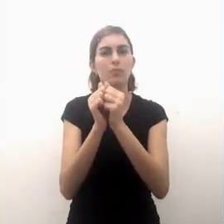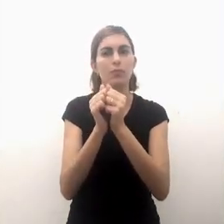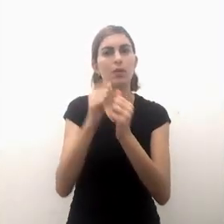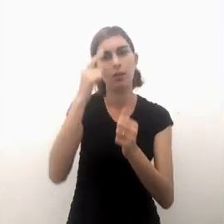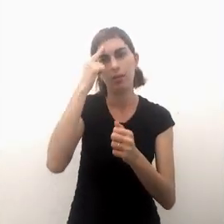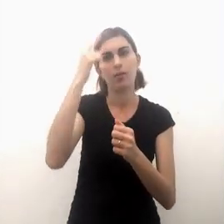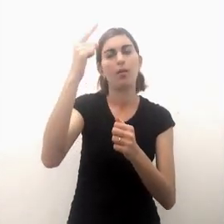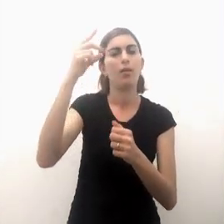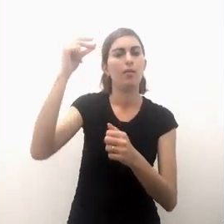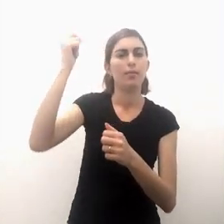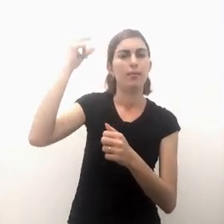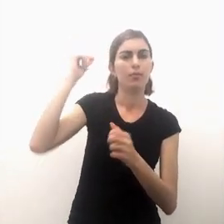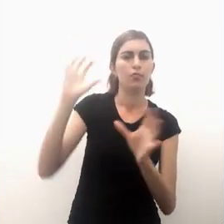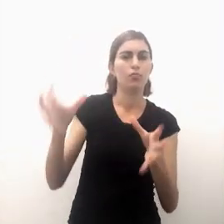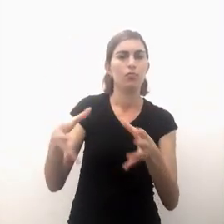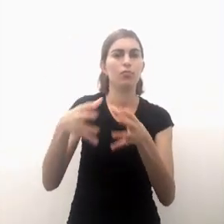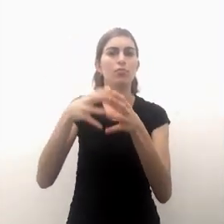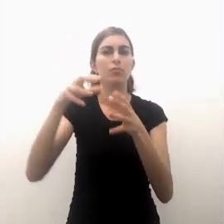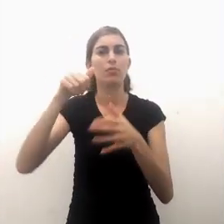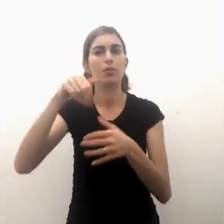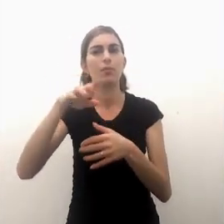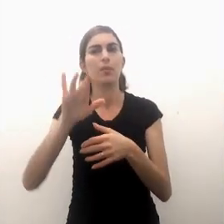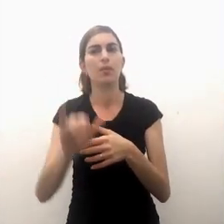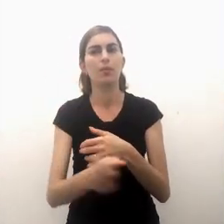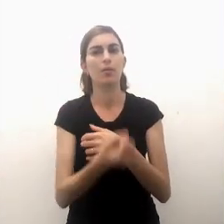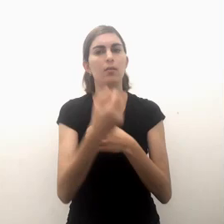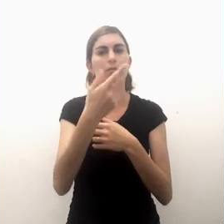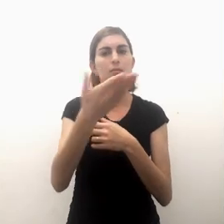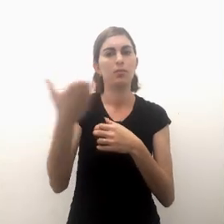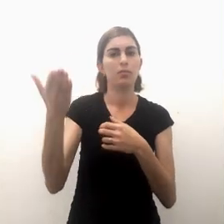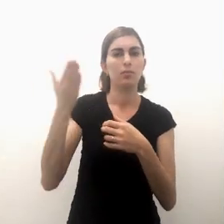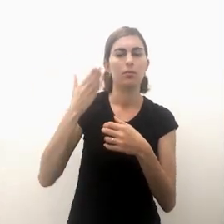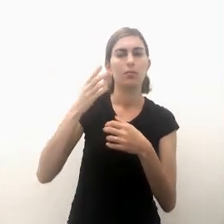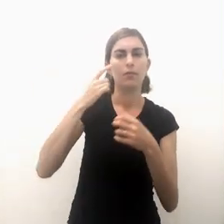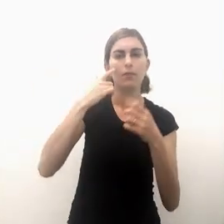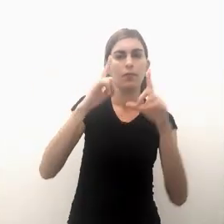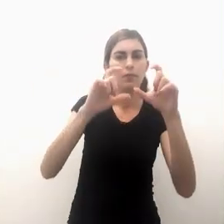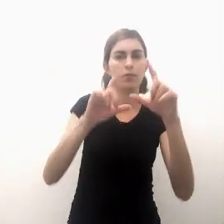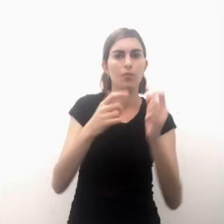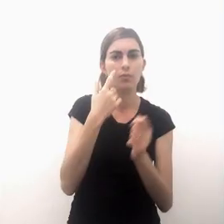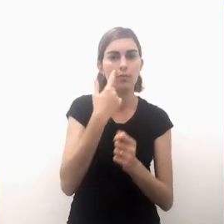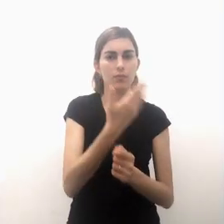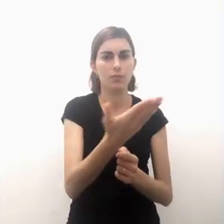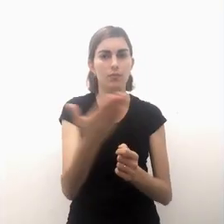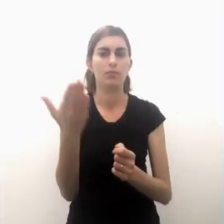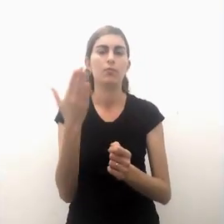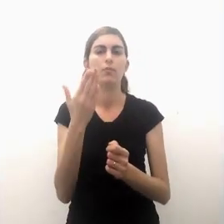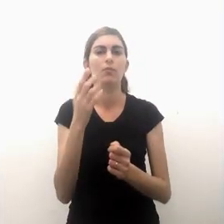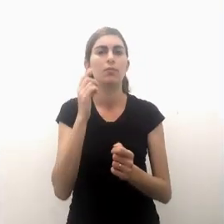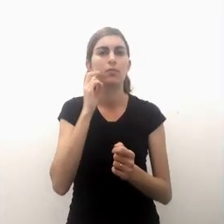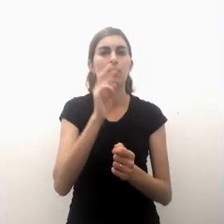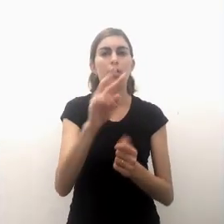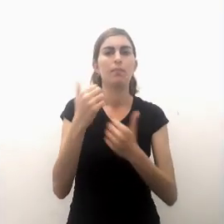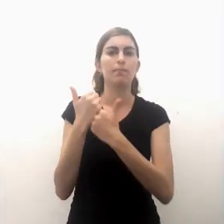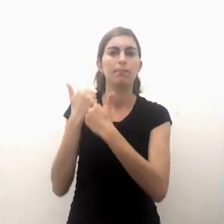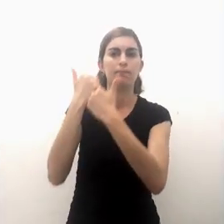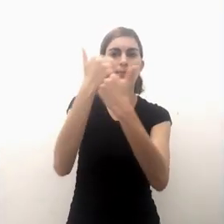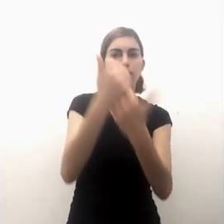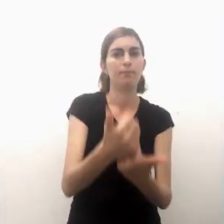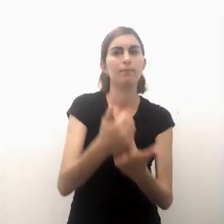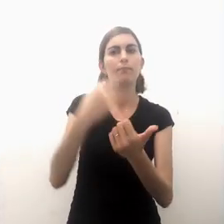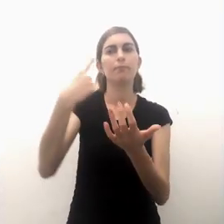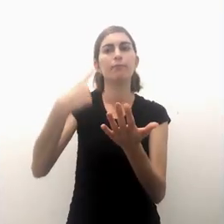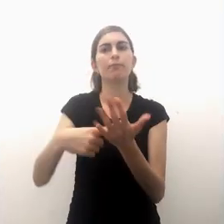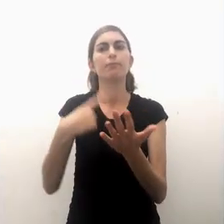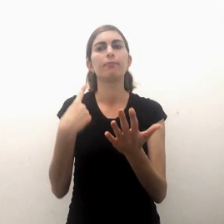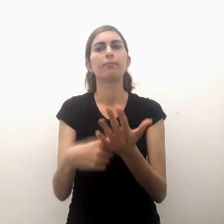Américas, aquela ideia antiga de junção das Américas, e essa imagem que vocês acompanham na tela agora